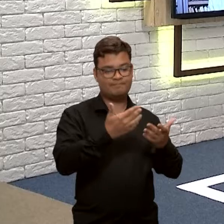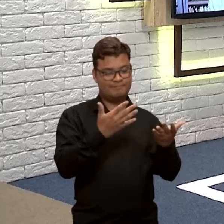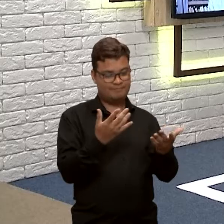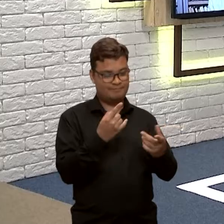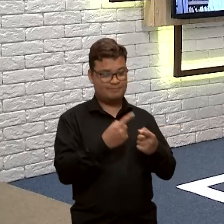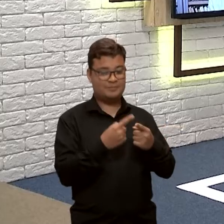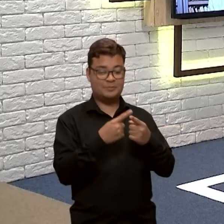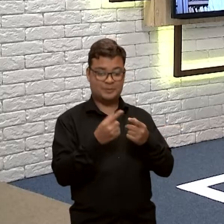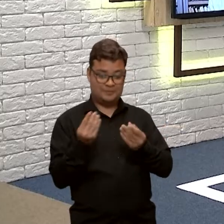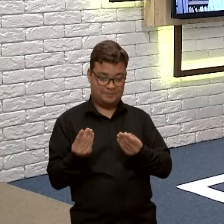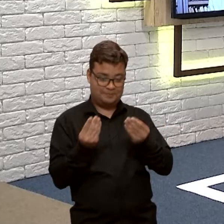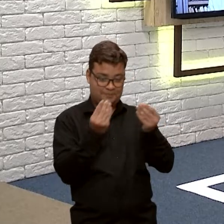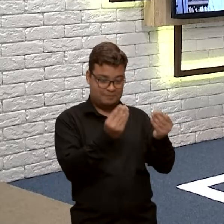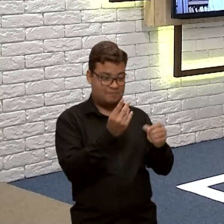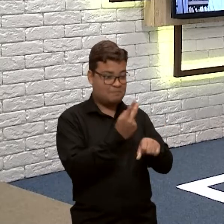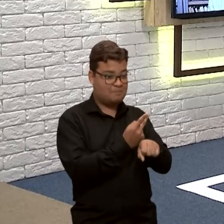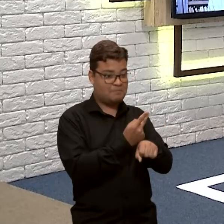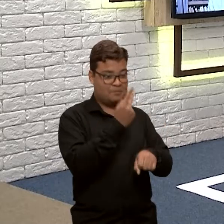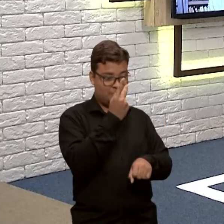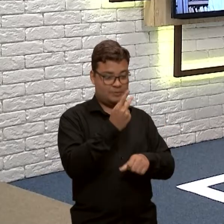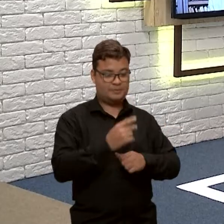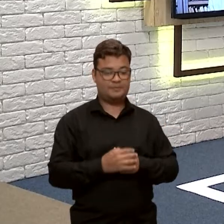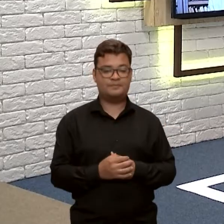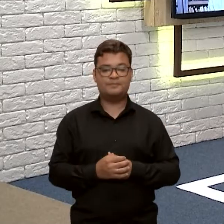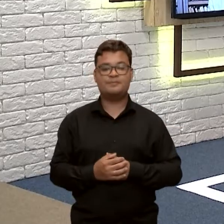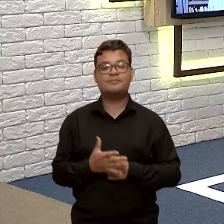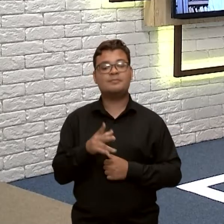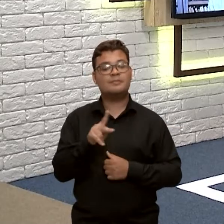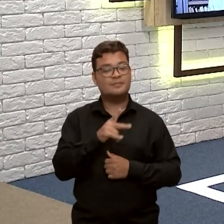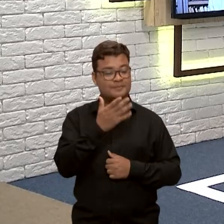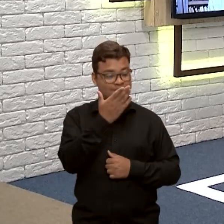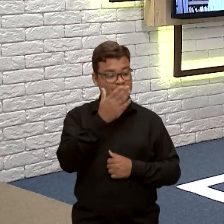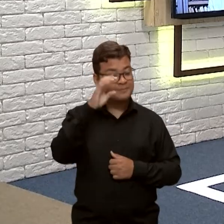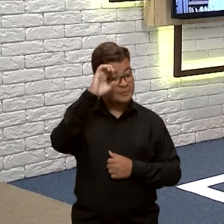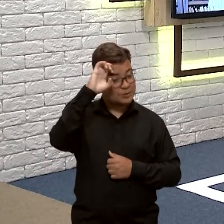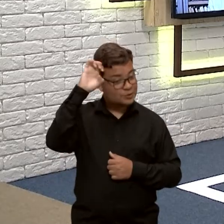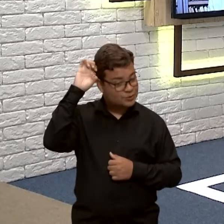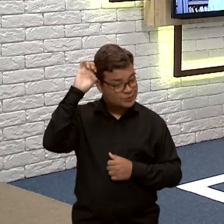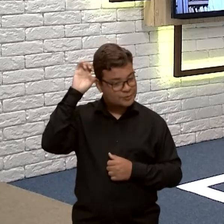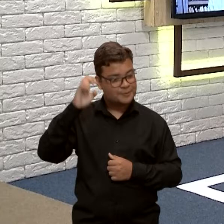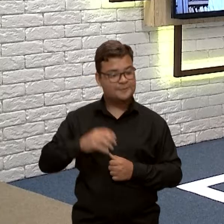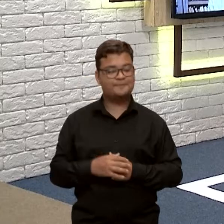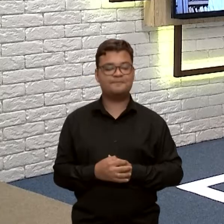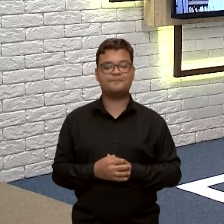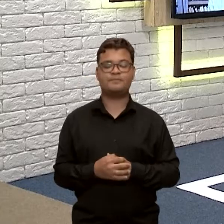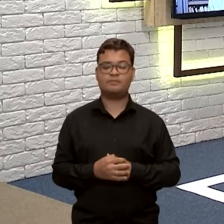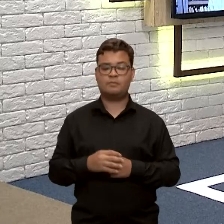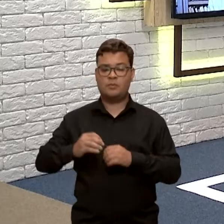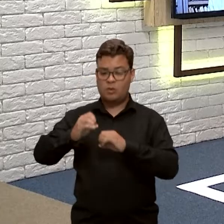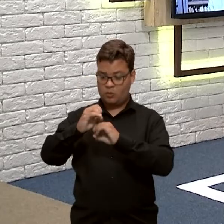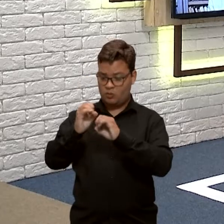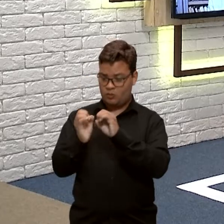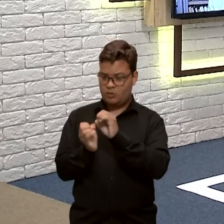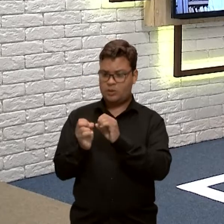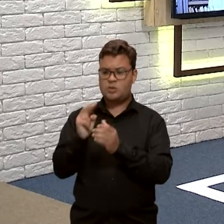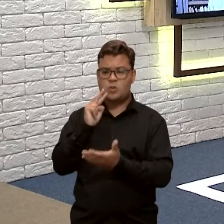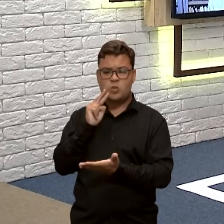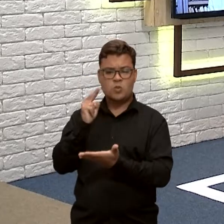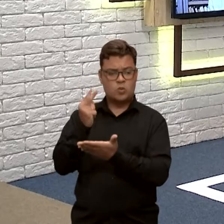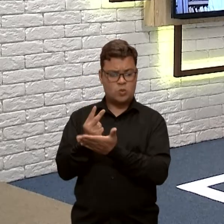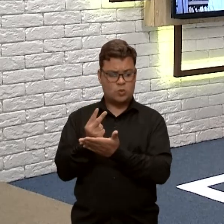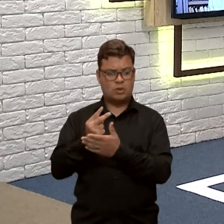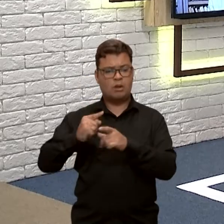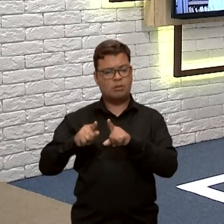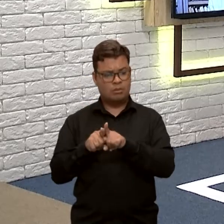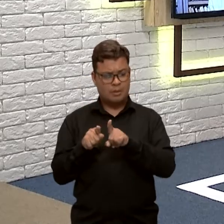esse prêmio, ter concedido esse prêmio para o senhor. Voltando a palavra para o professor Edivar. Professor, esse reconhecimento da UFG, ele significa muito também